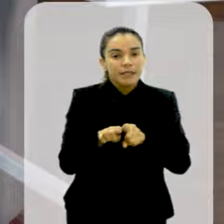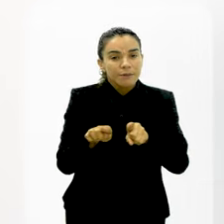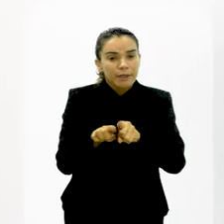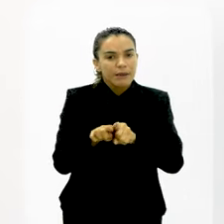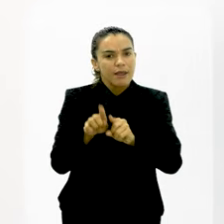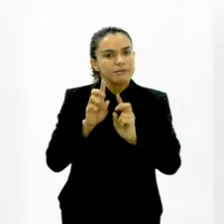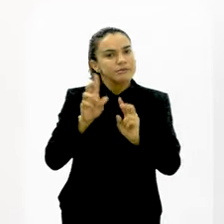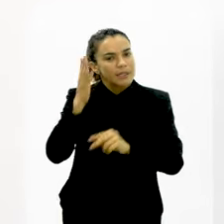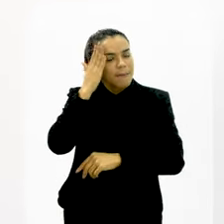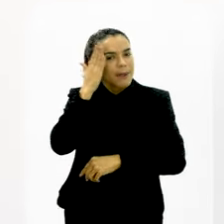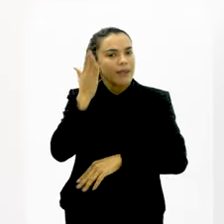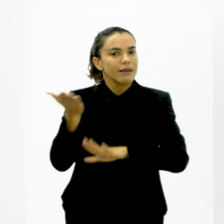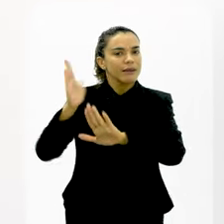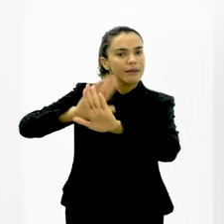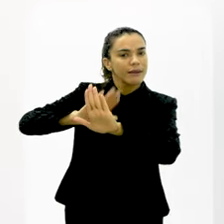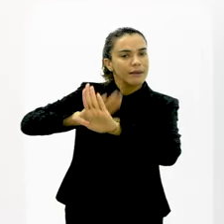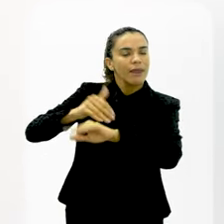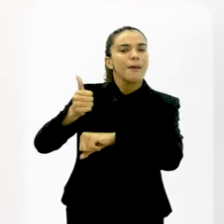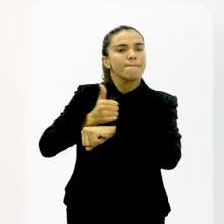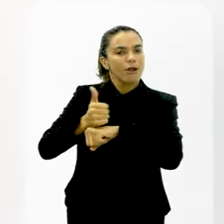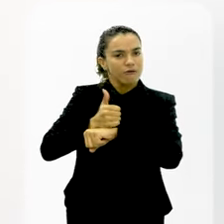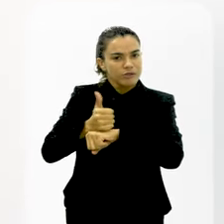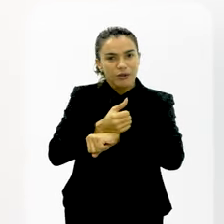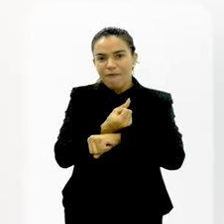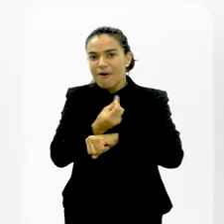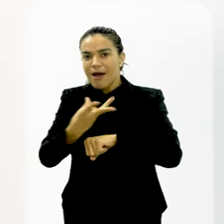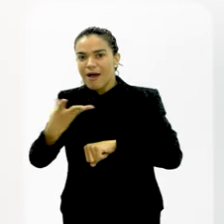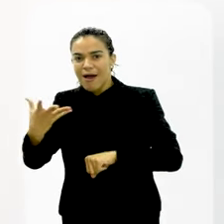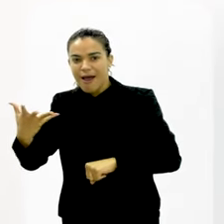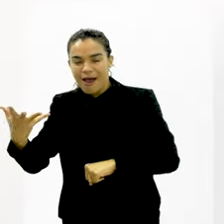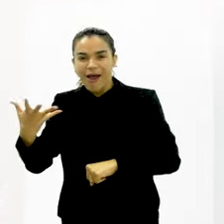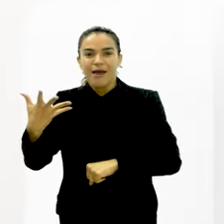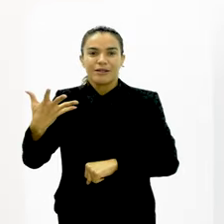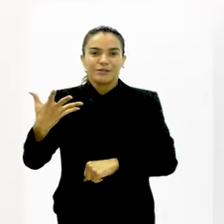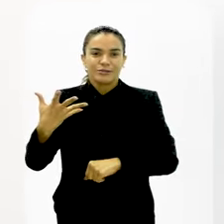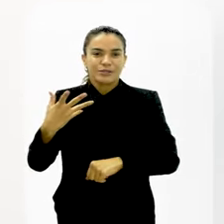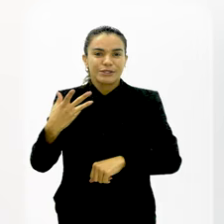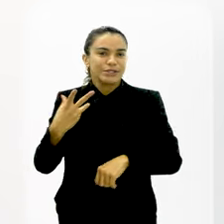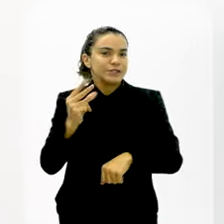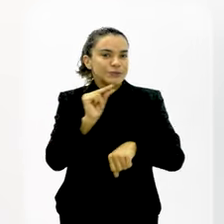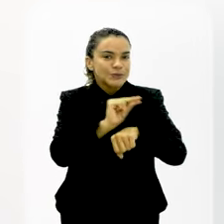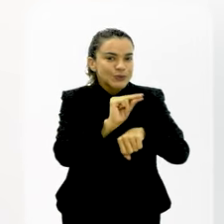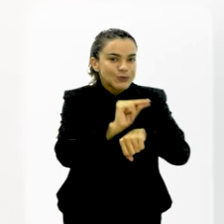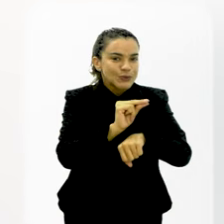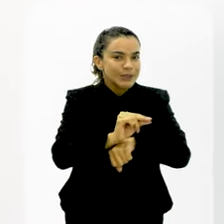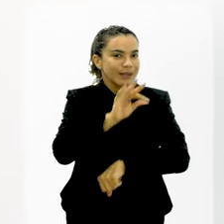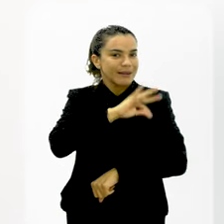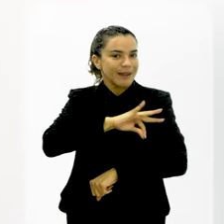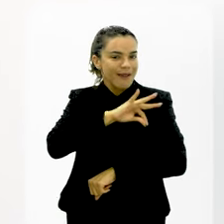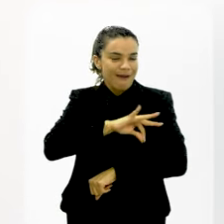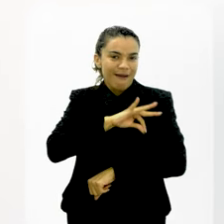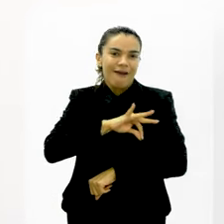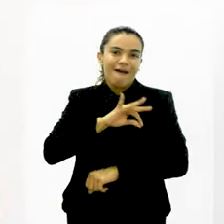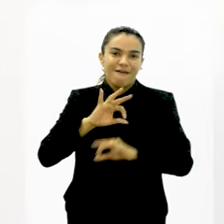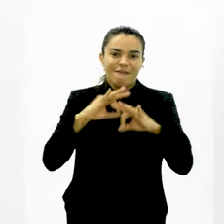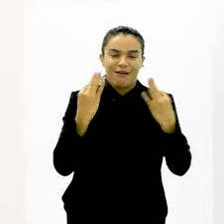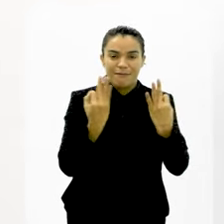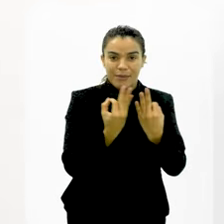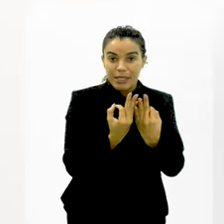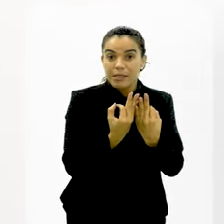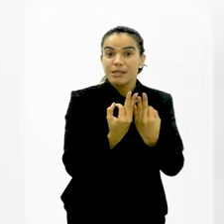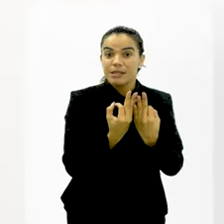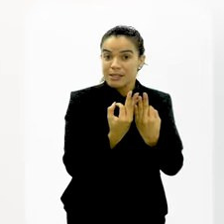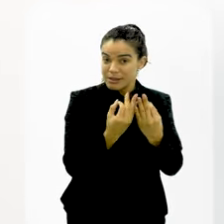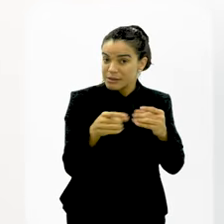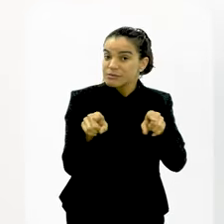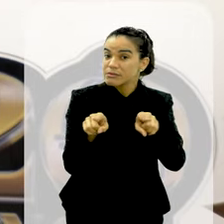ter um olhar profissional para o carnaval. Quantas pessoas, sabe, levam o teu ganha-pão para casa através desse